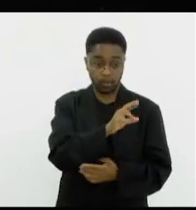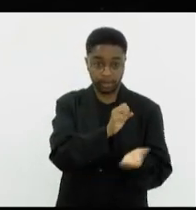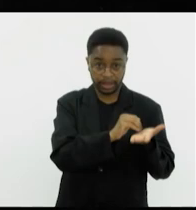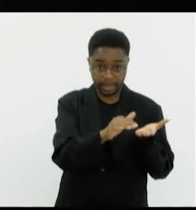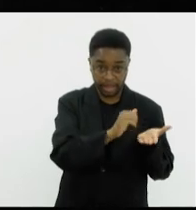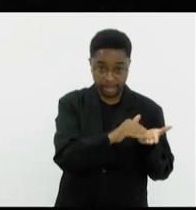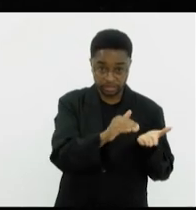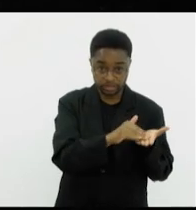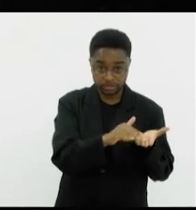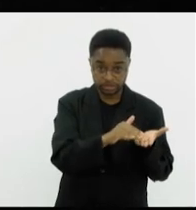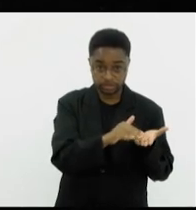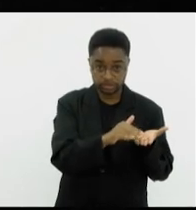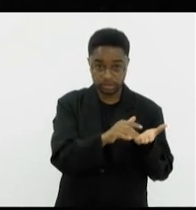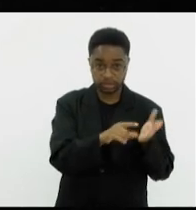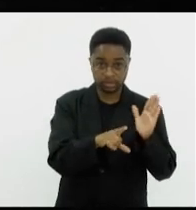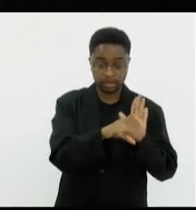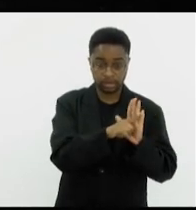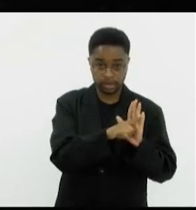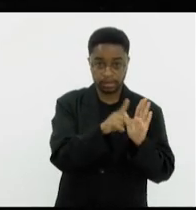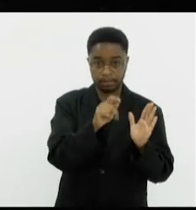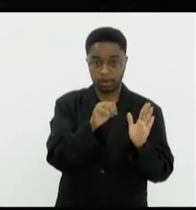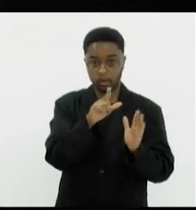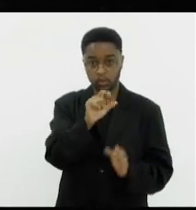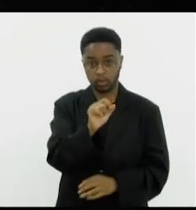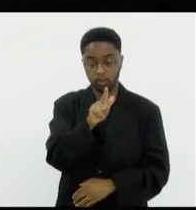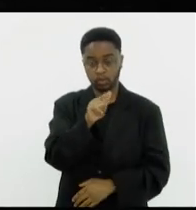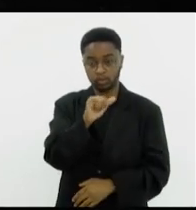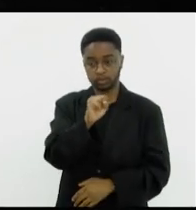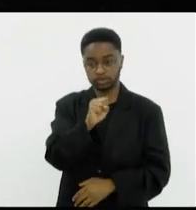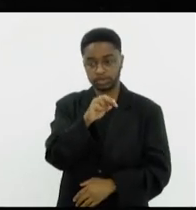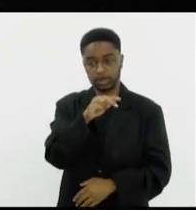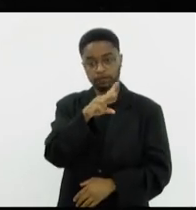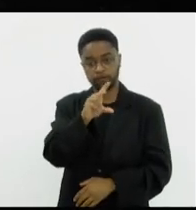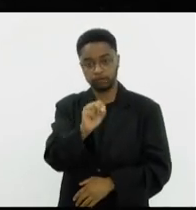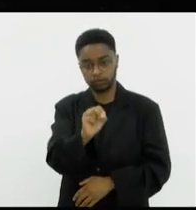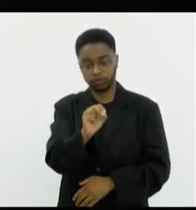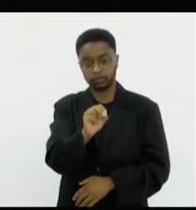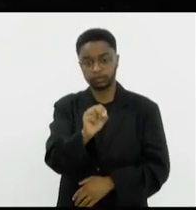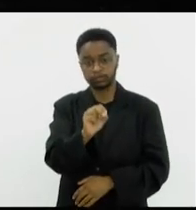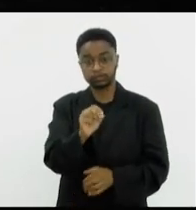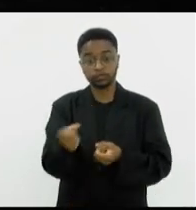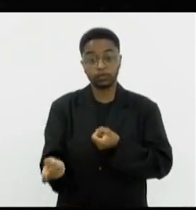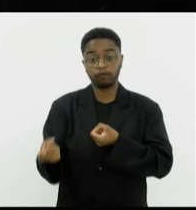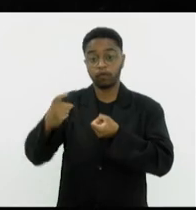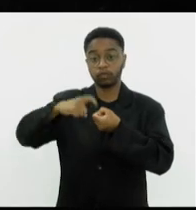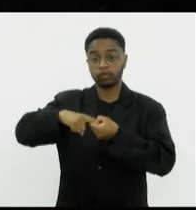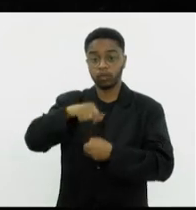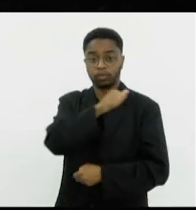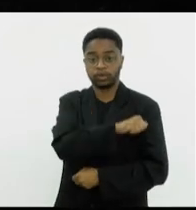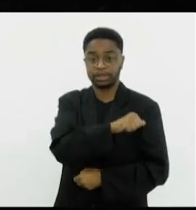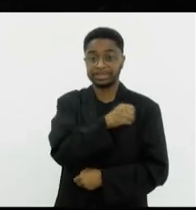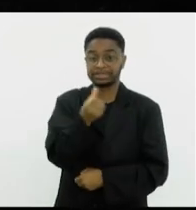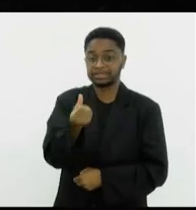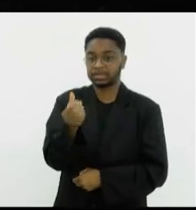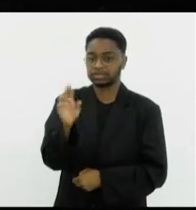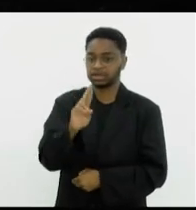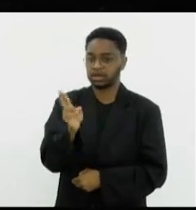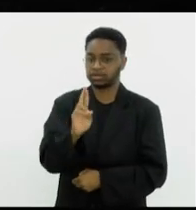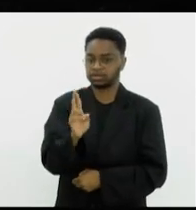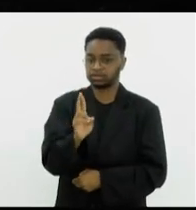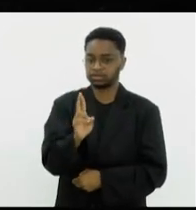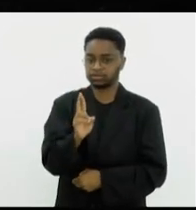da Lei Paulo Gustavo injetada na economia do Estado foram movimentados mais